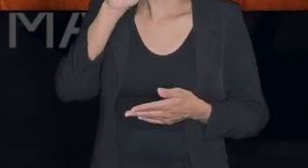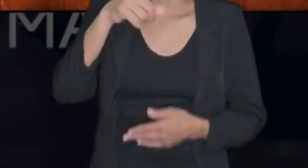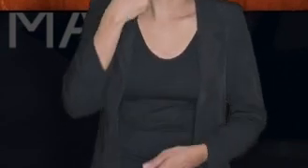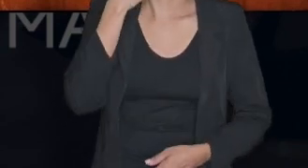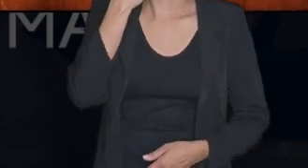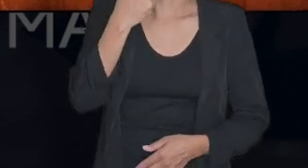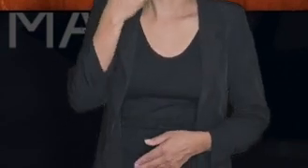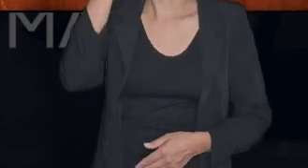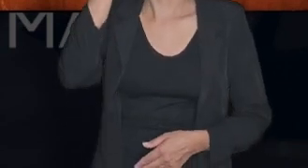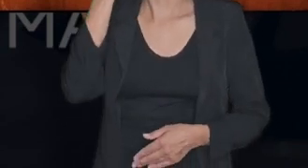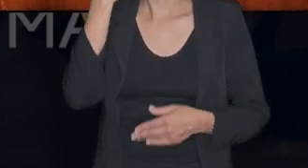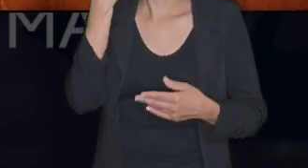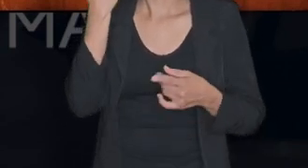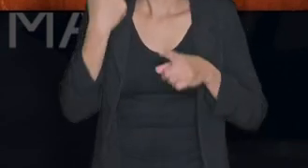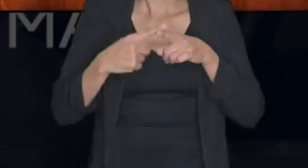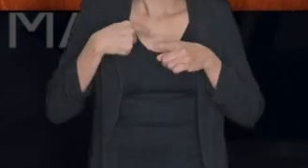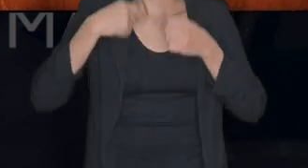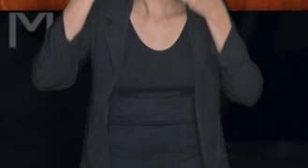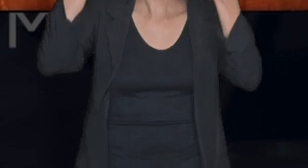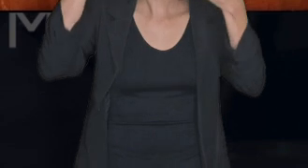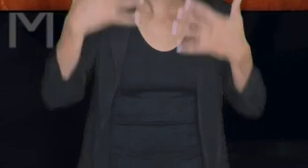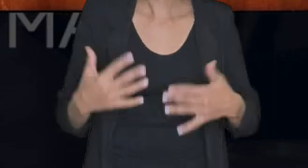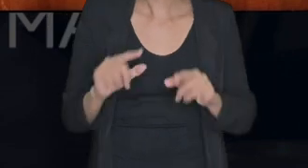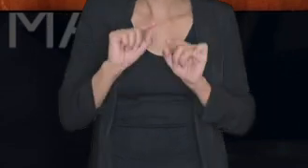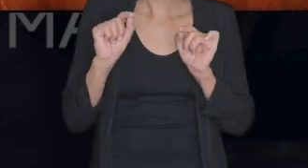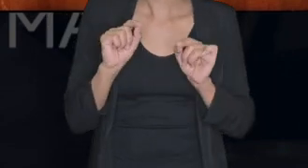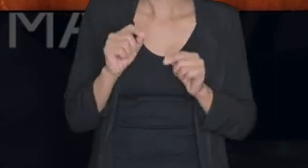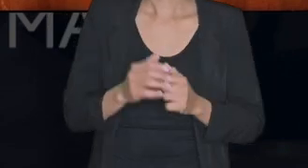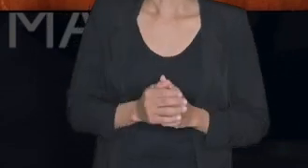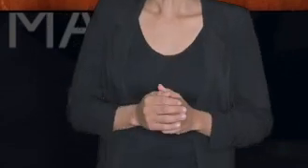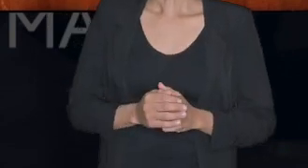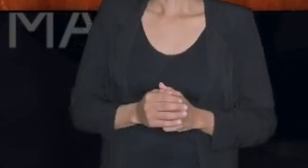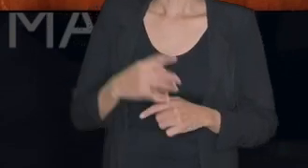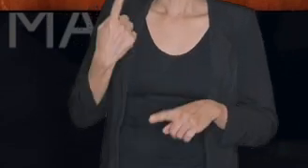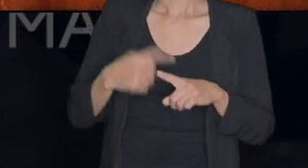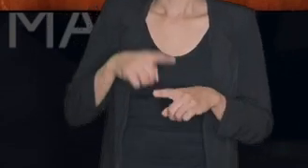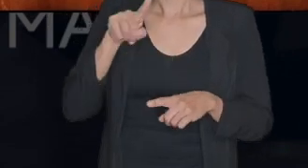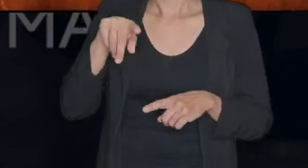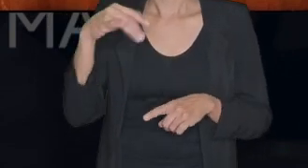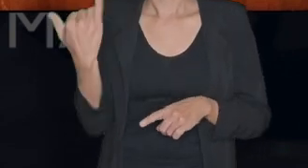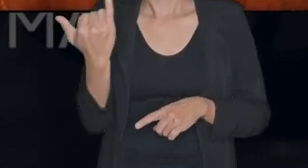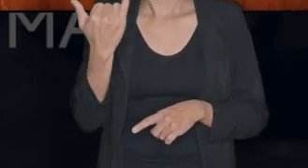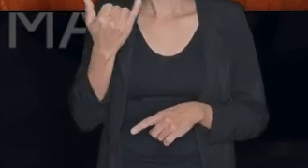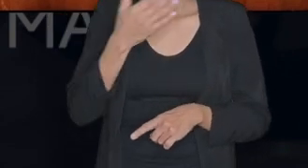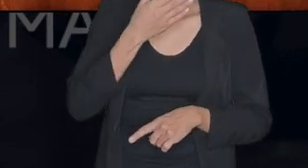sobre a expressão econômica? Pessoal, porque vale a pena os juízes federais, quando